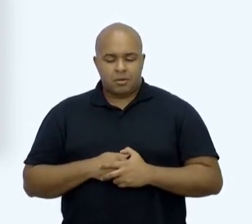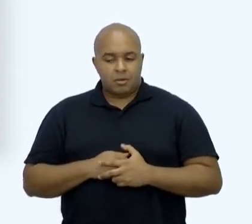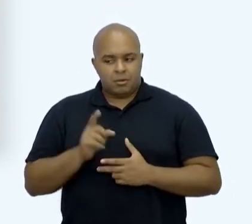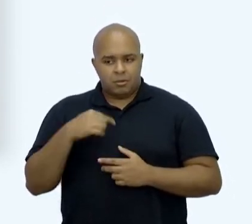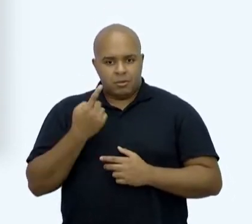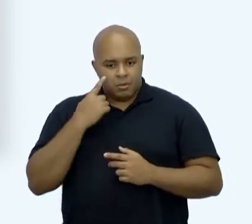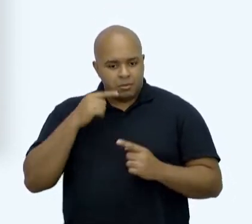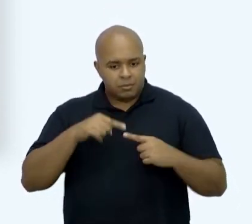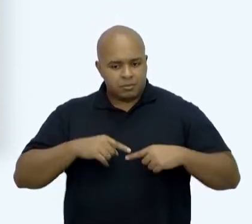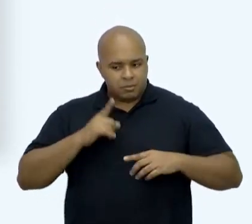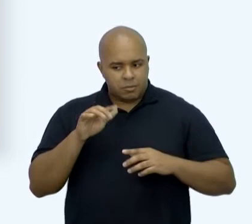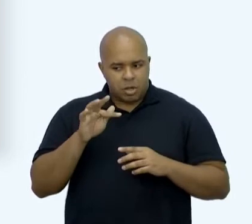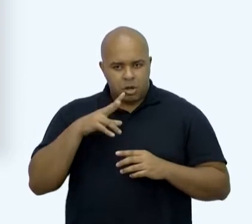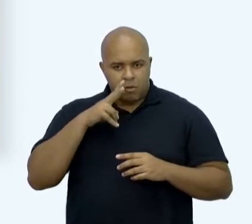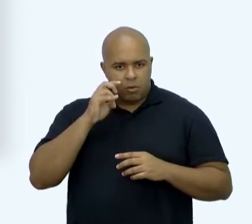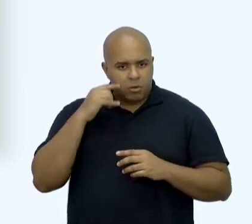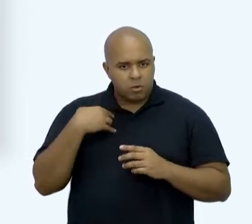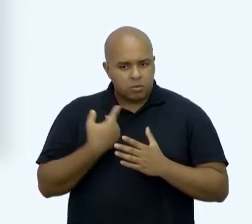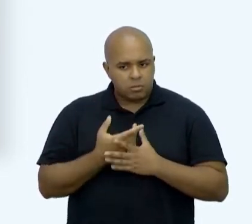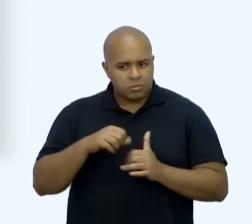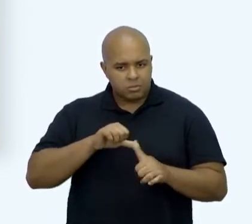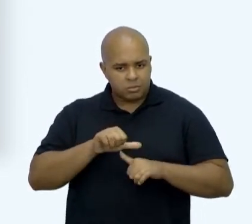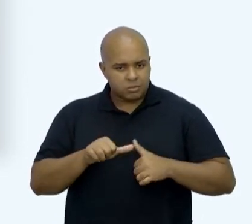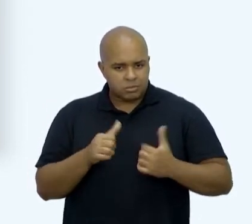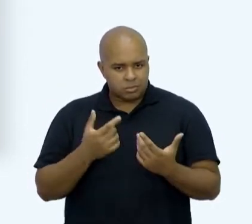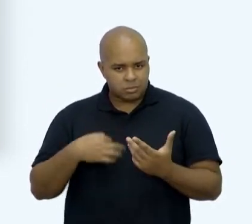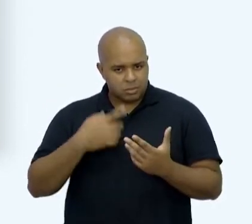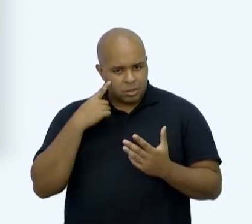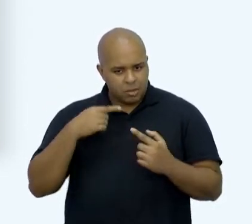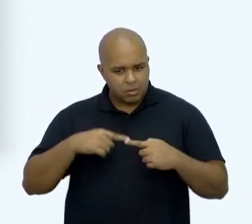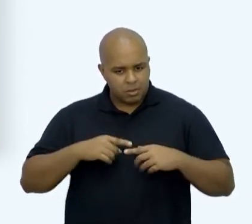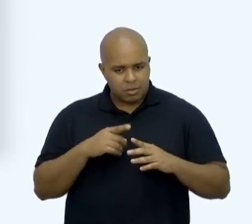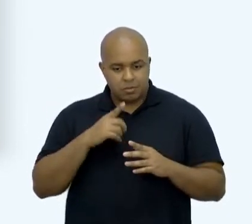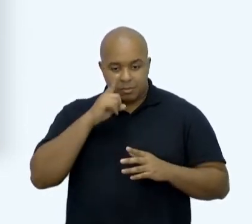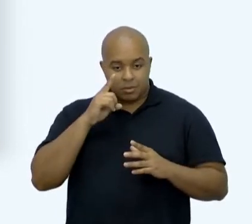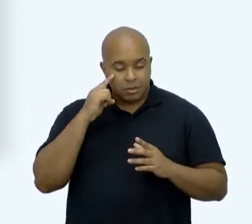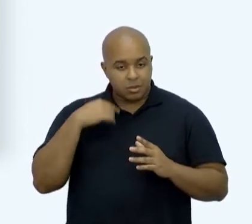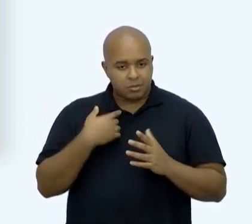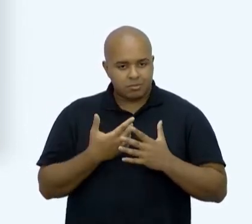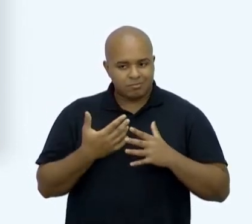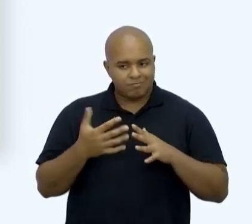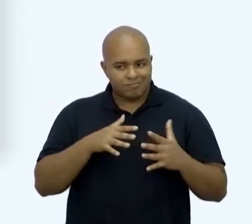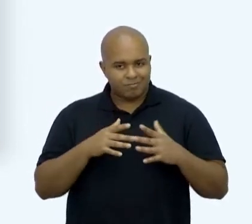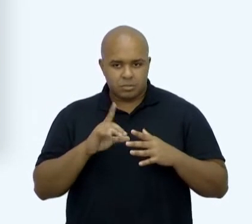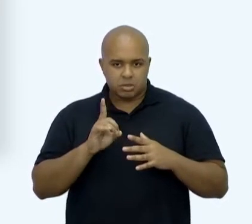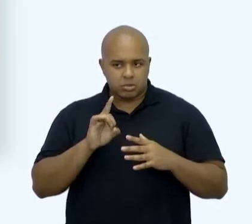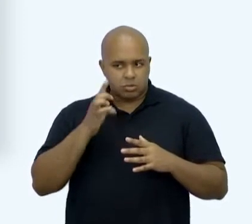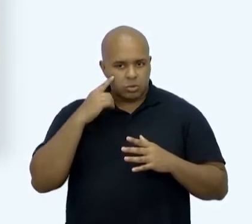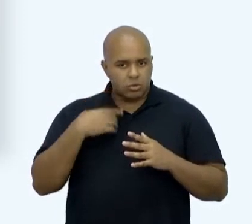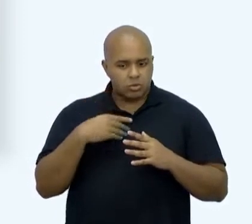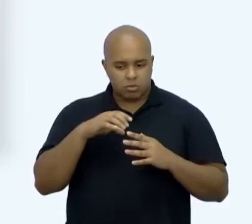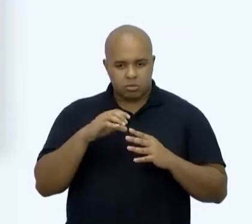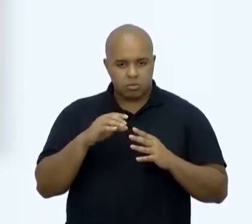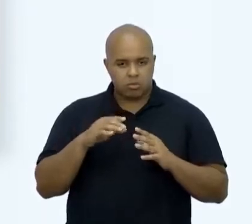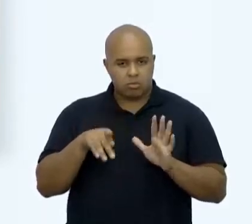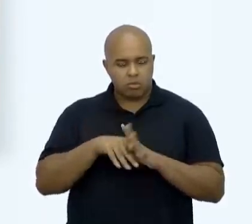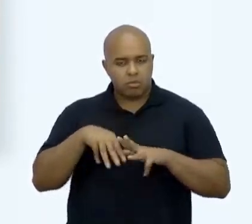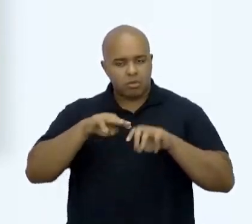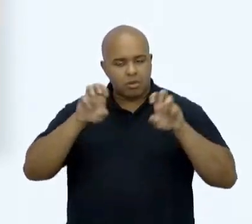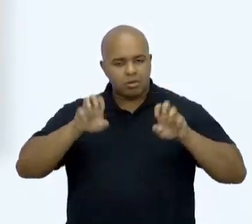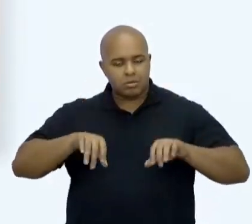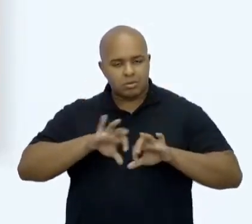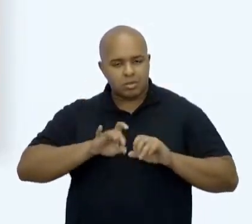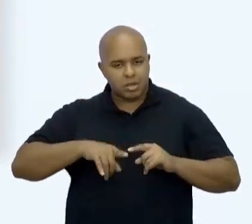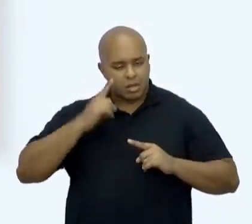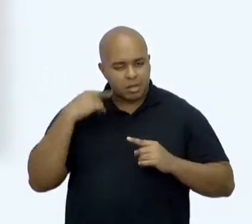Nós nos tornamos uma força geológica de mudança. Corremos o risco de desestabilizar não apenas os ecossistemas locais e